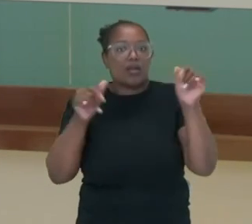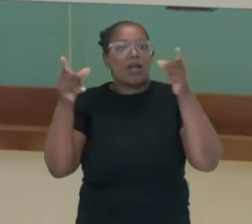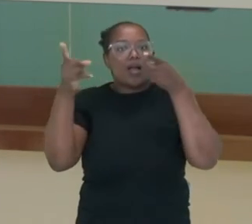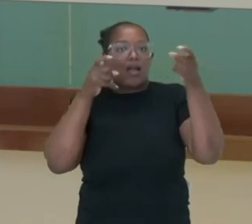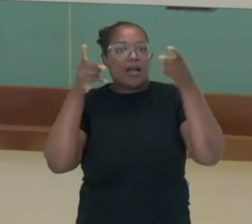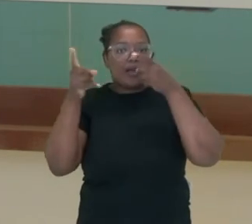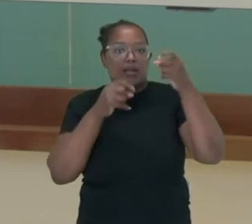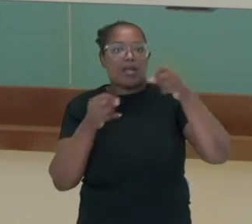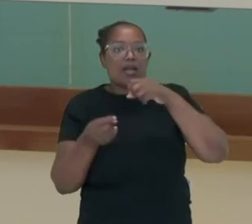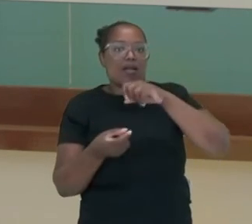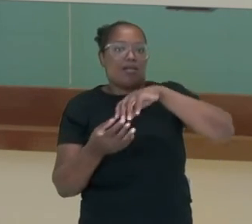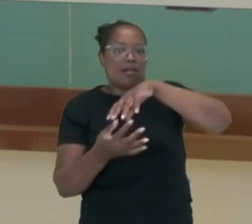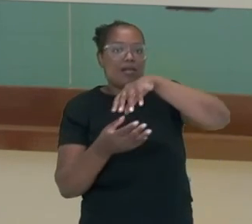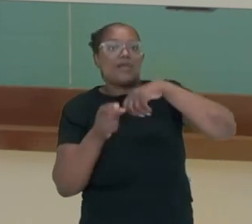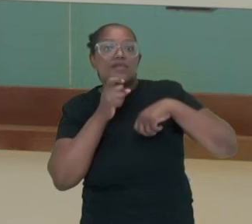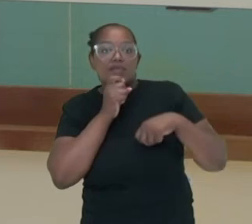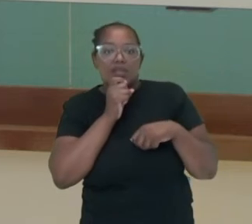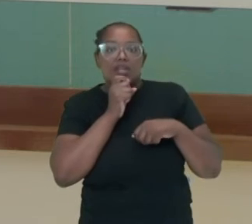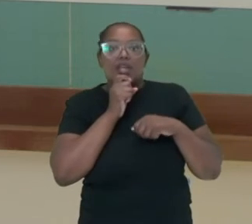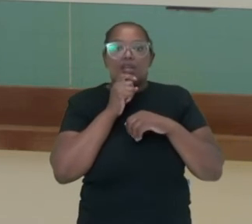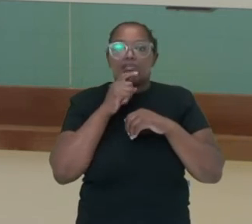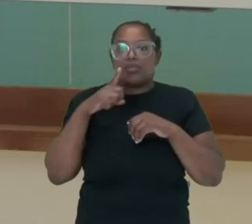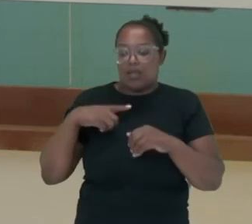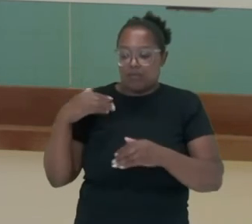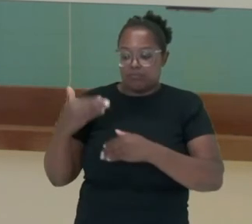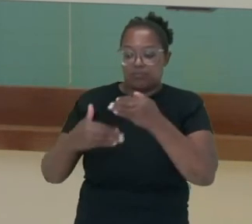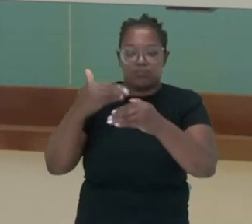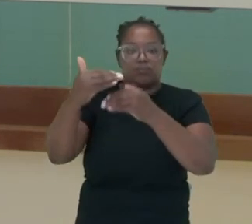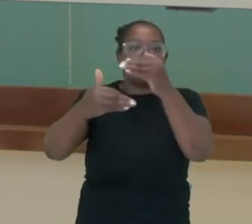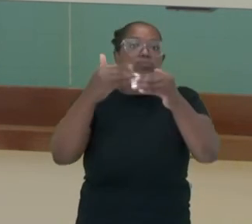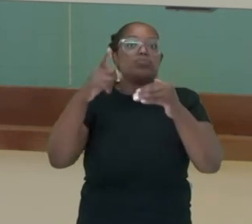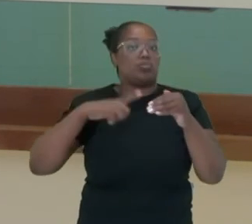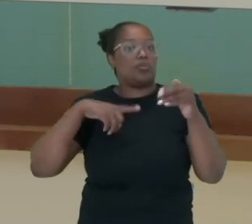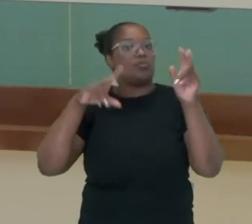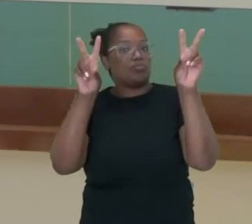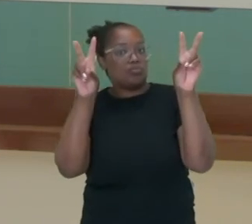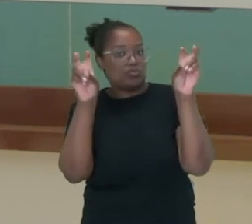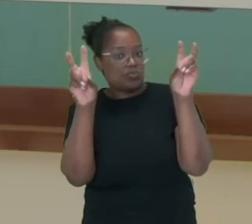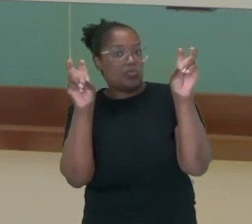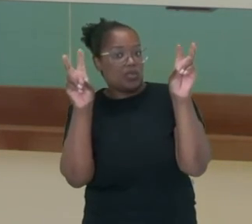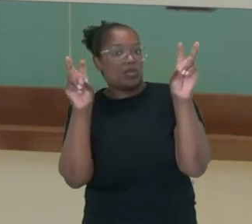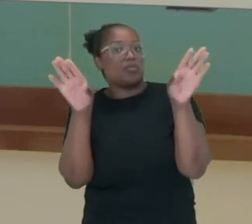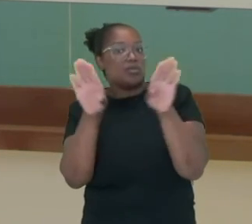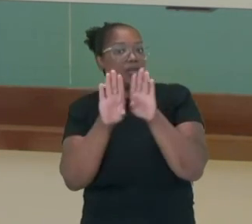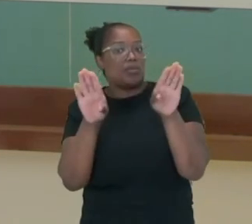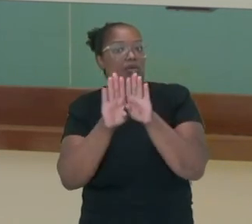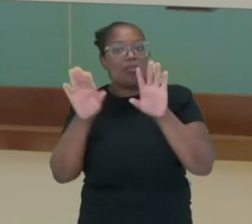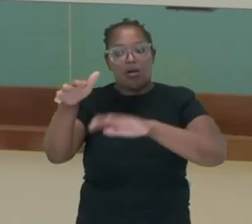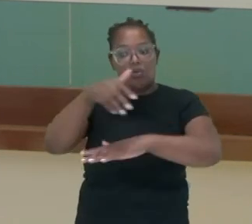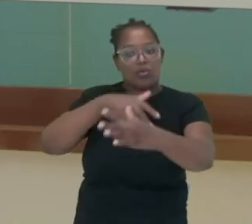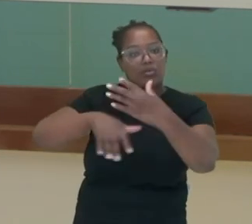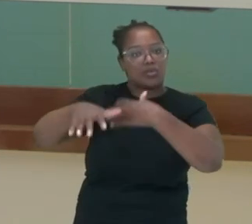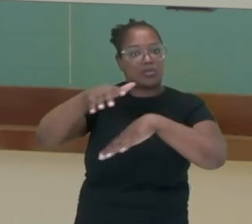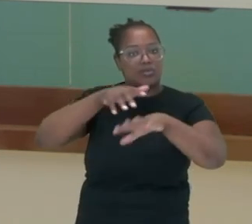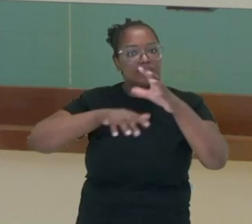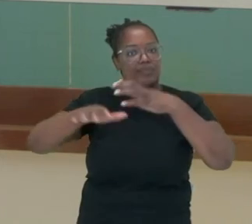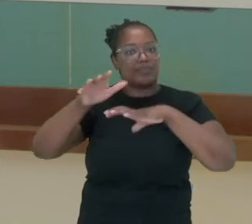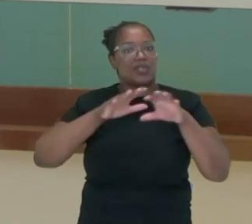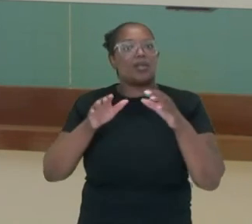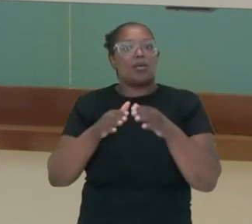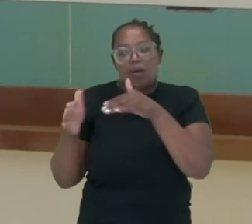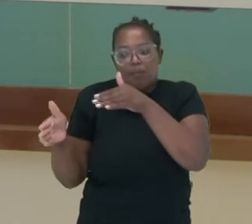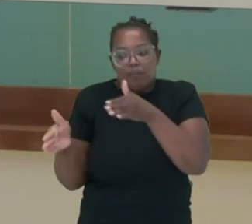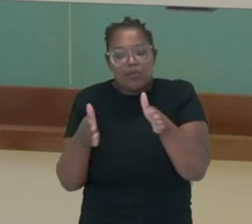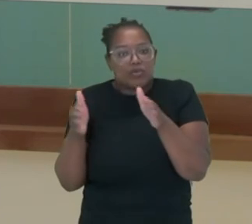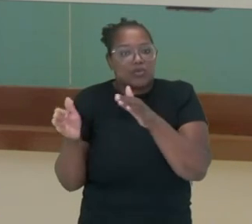Fria evoluiu. Dentro dessa temática, nós vamos ter uma distinta organização em termos de